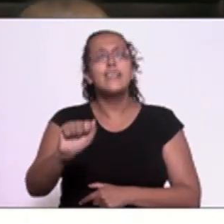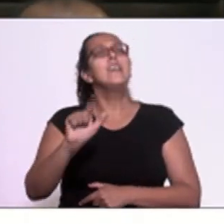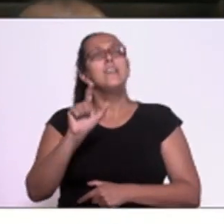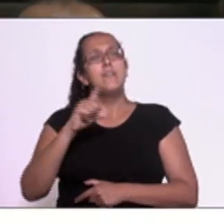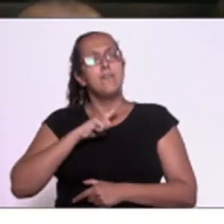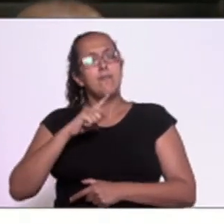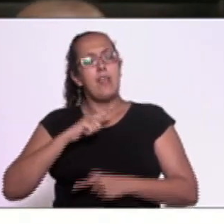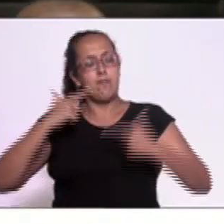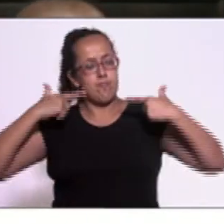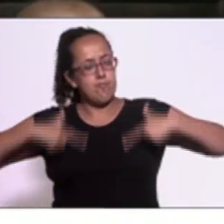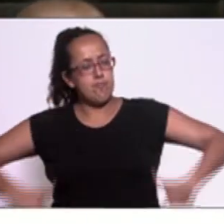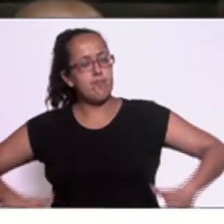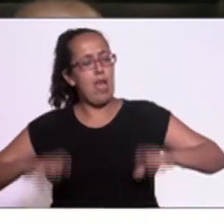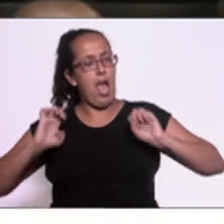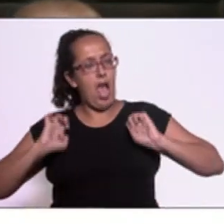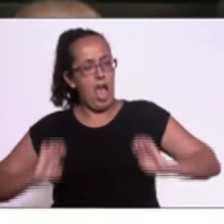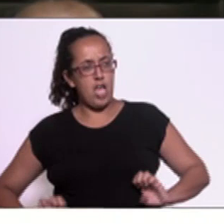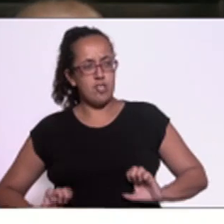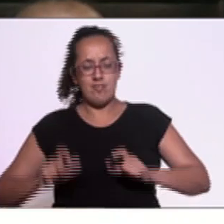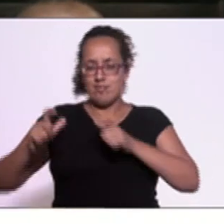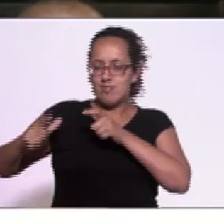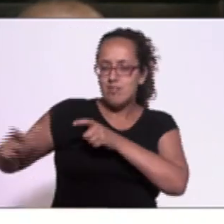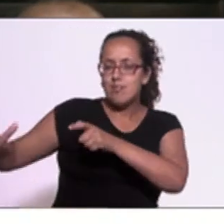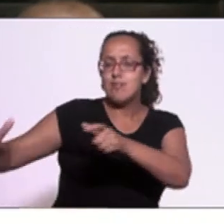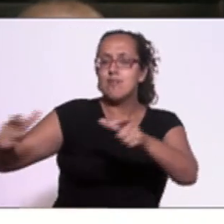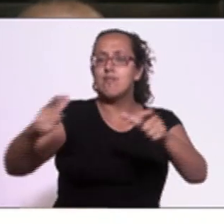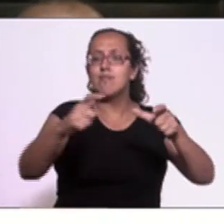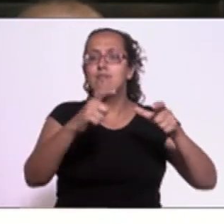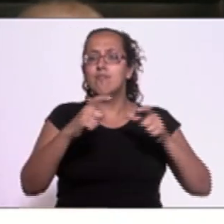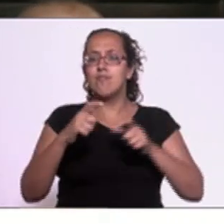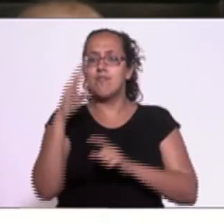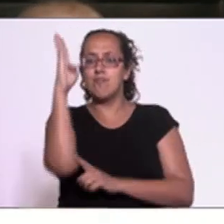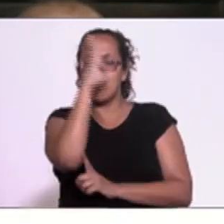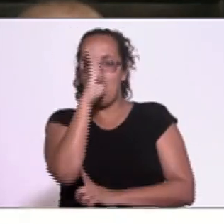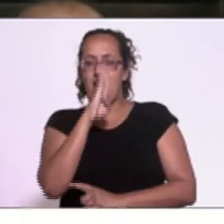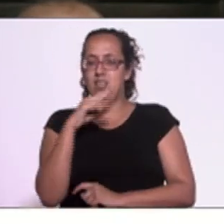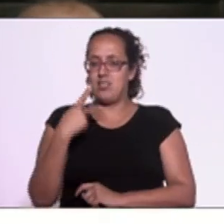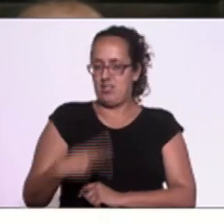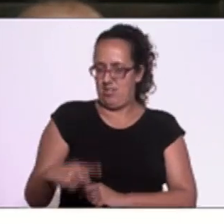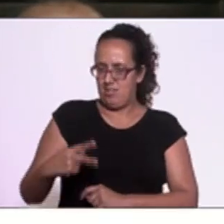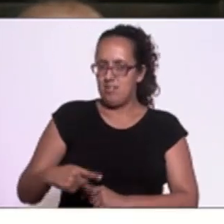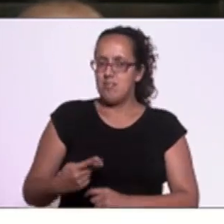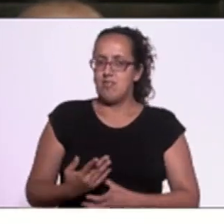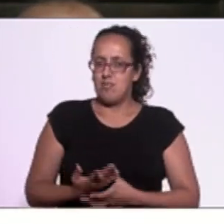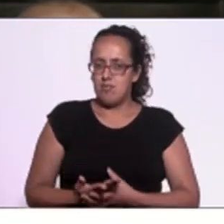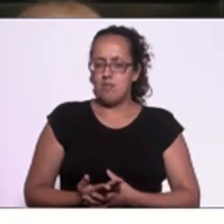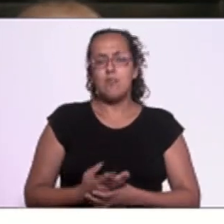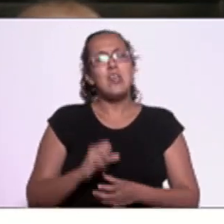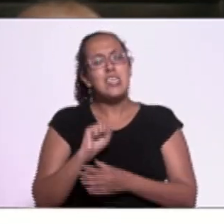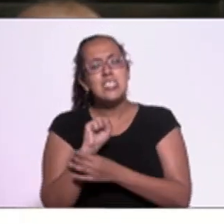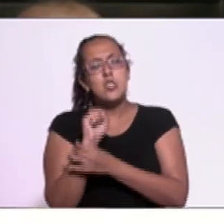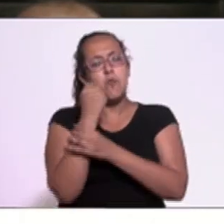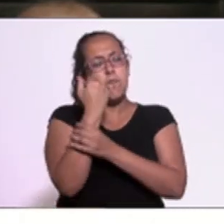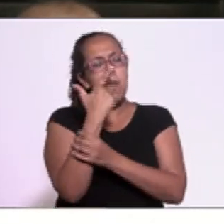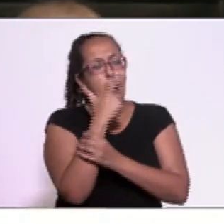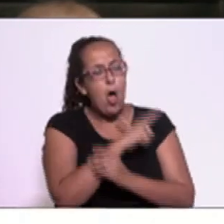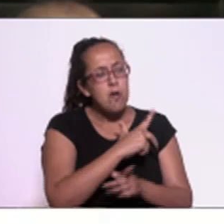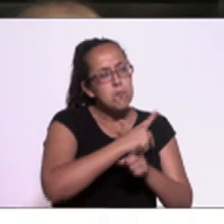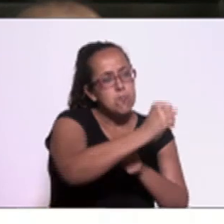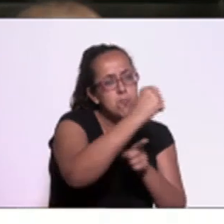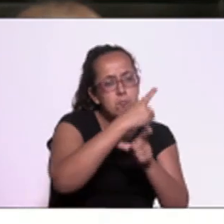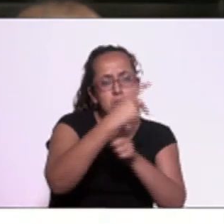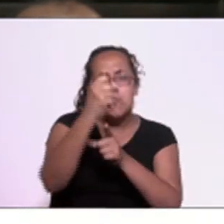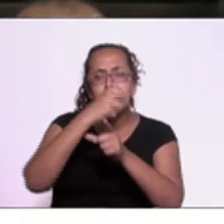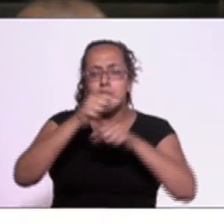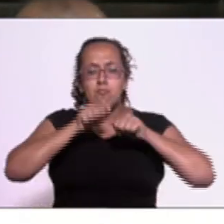manter a integridade territorial, promovendo a unidade da nossa nação, assegurando conquistas irrefutáveis para o